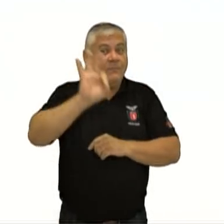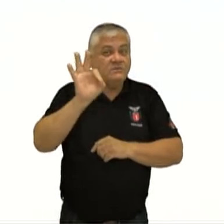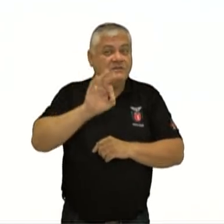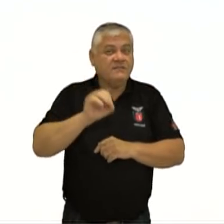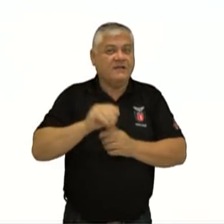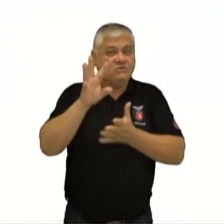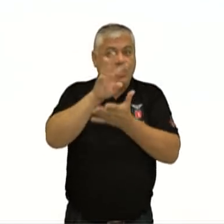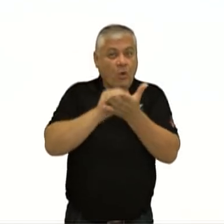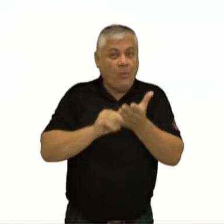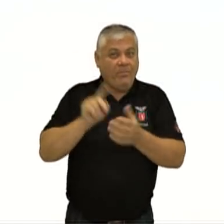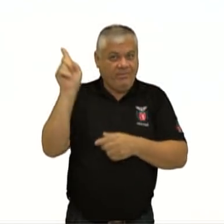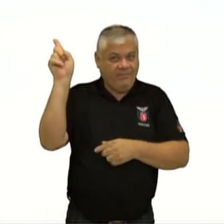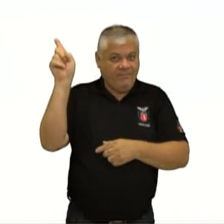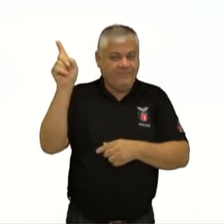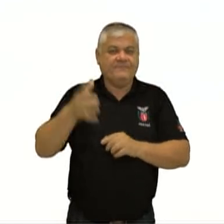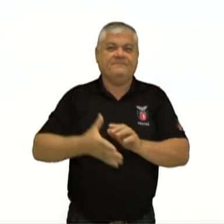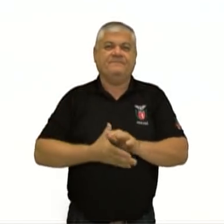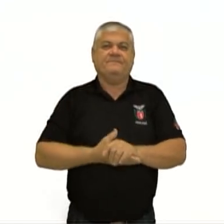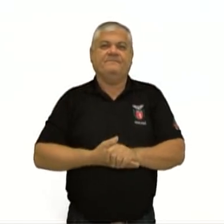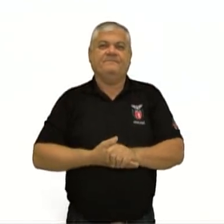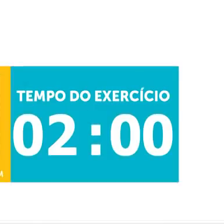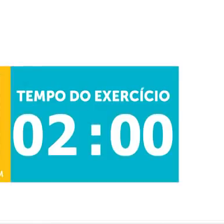que está aí na tela e a gente já volta.